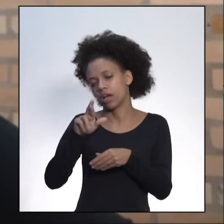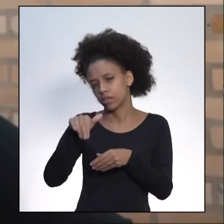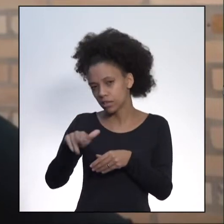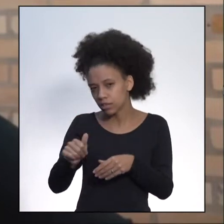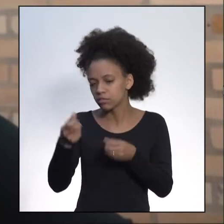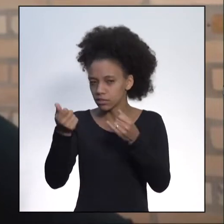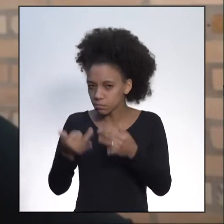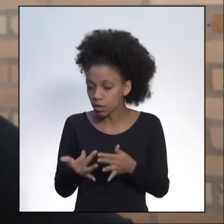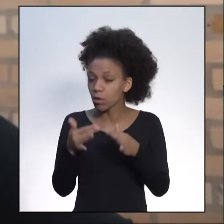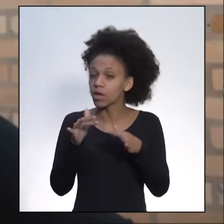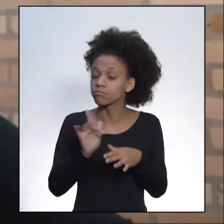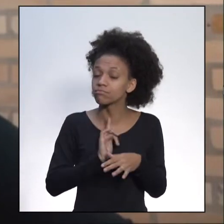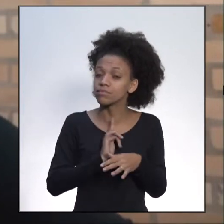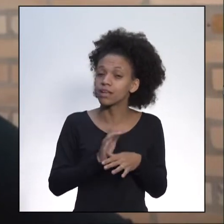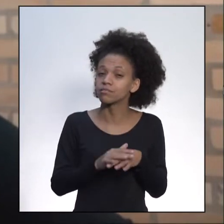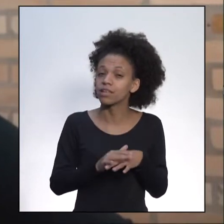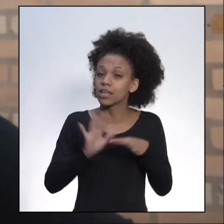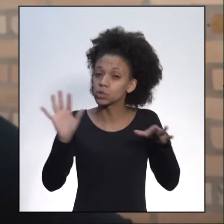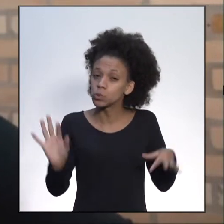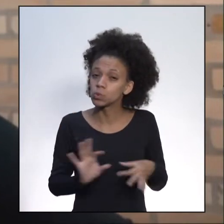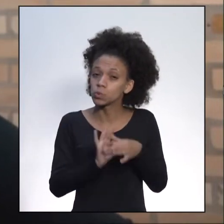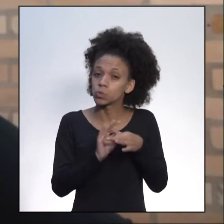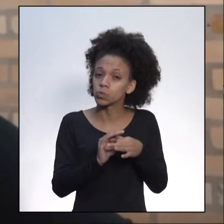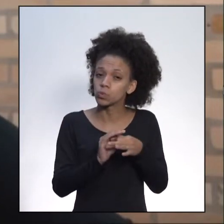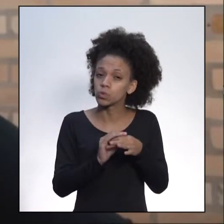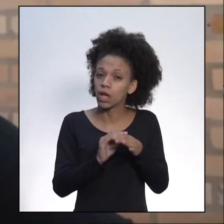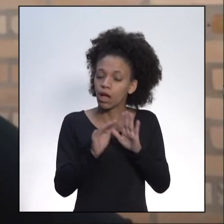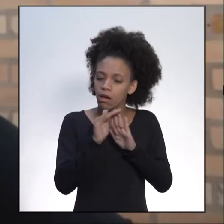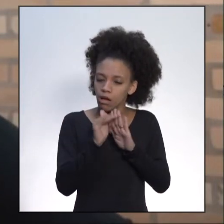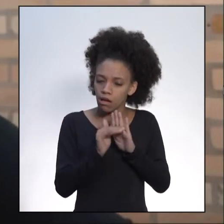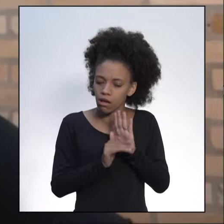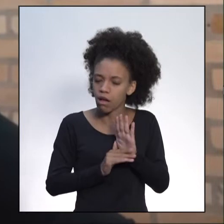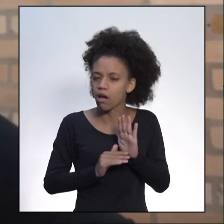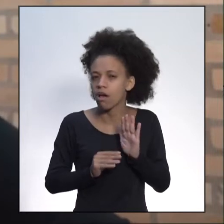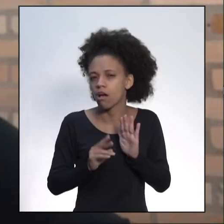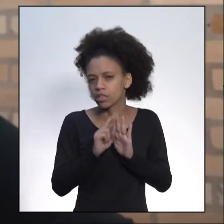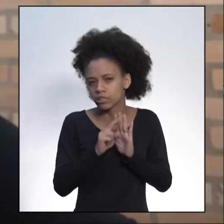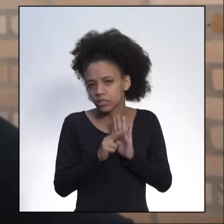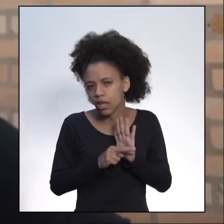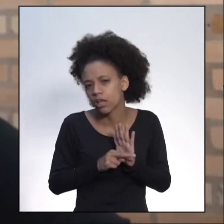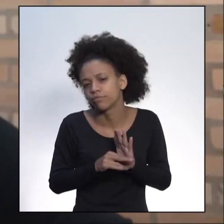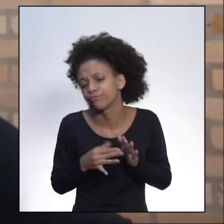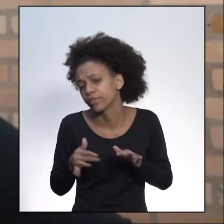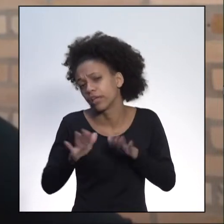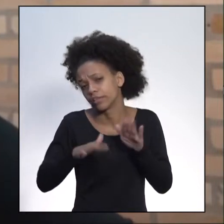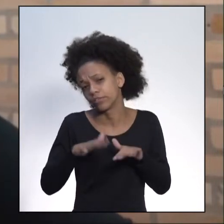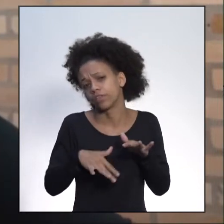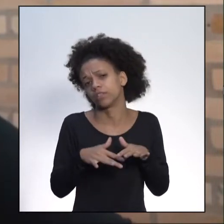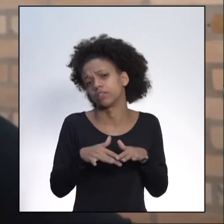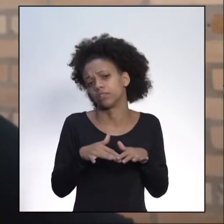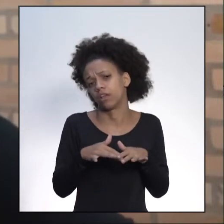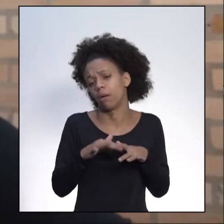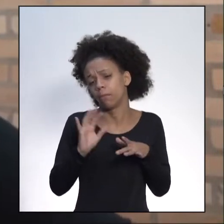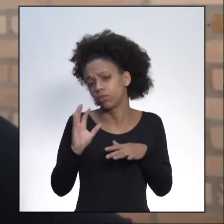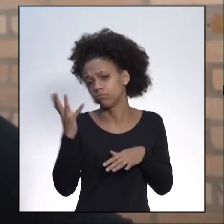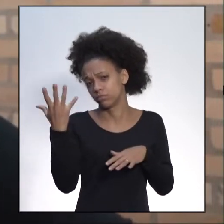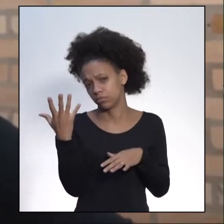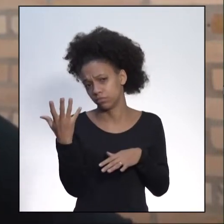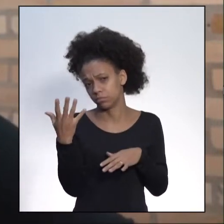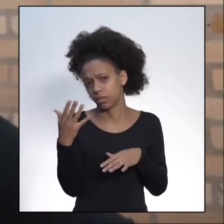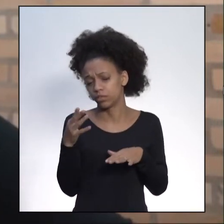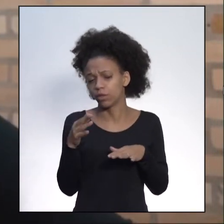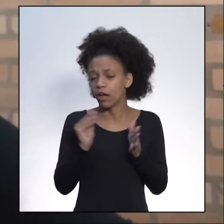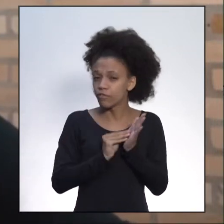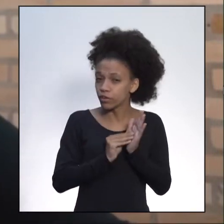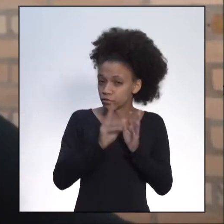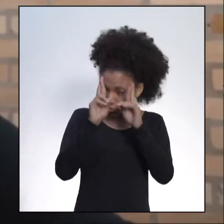está muito mais ligado a situações de indisciplina, né, que muitas vezes são permeadas também por situações de incivilidade, que é por meio do